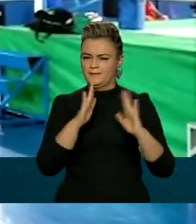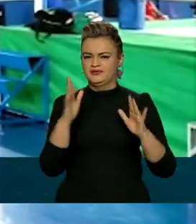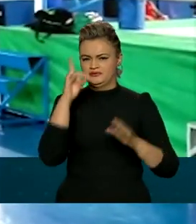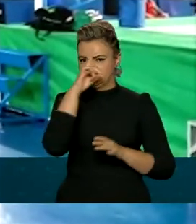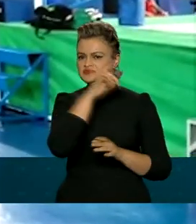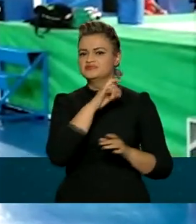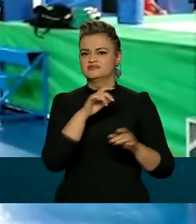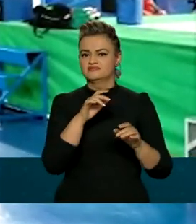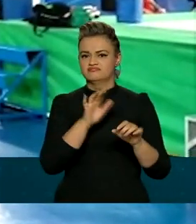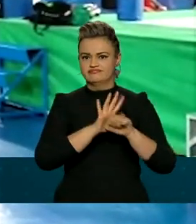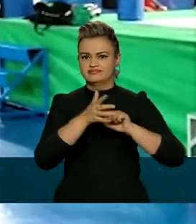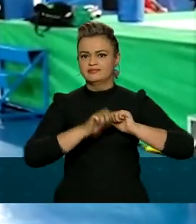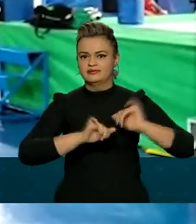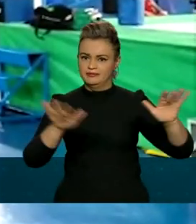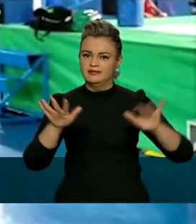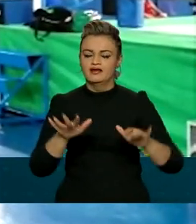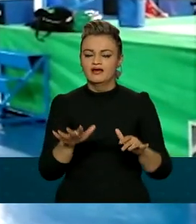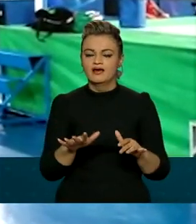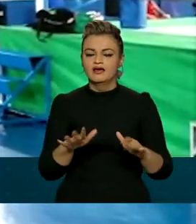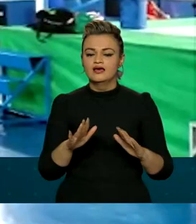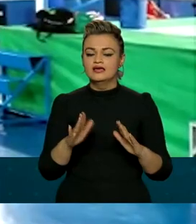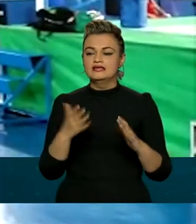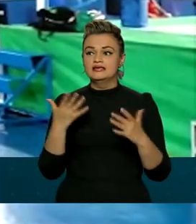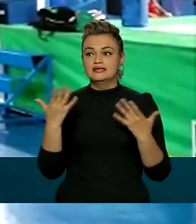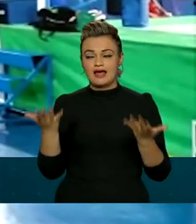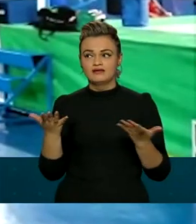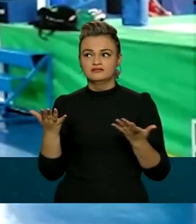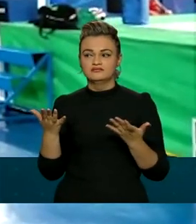pandemia. E em um certo momento o país estava